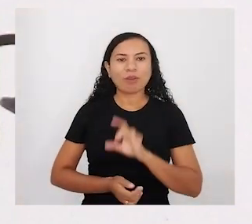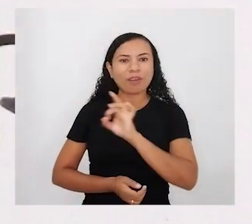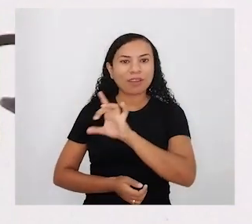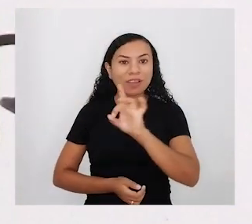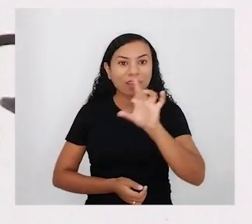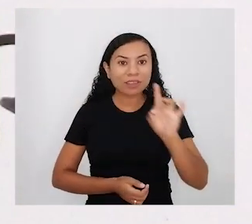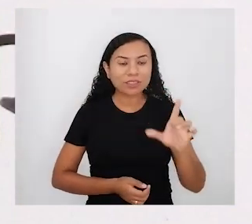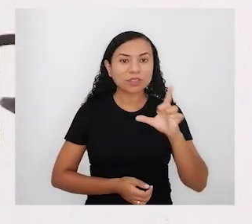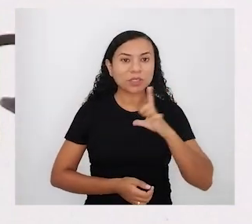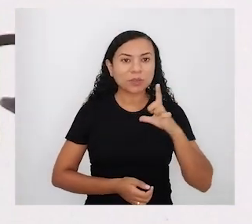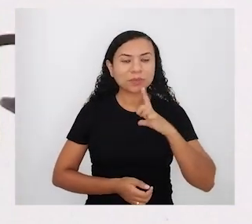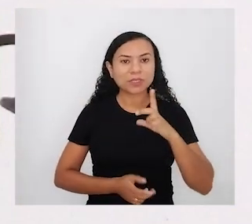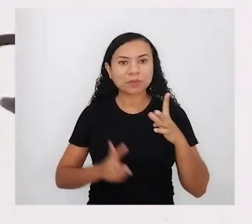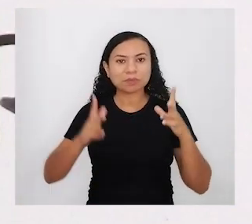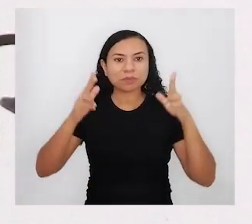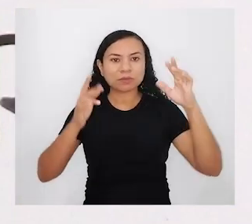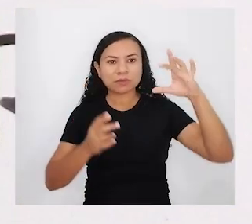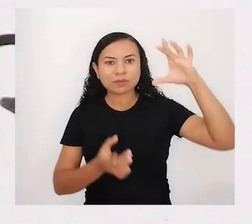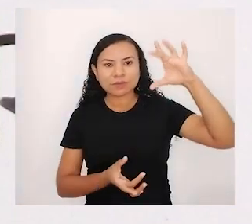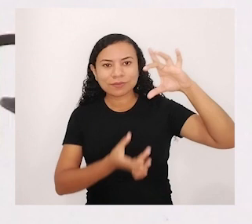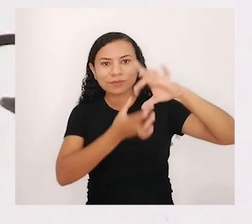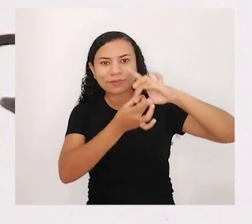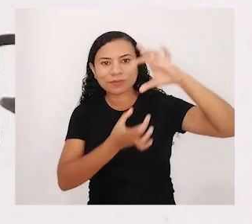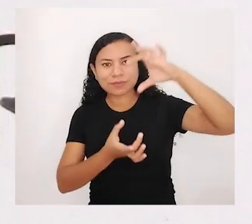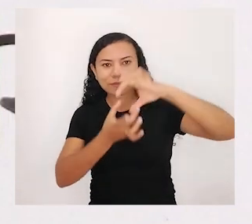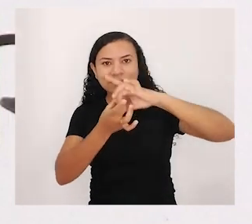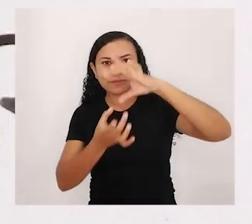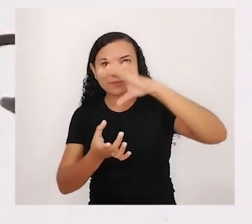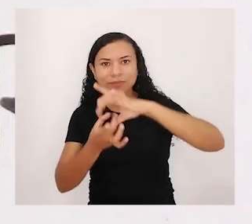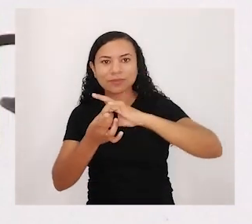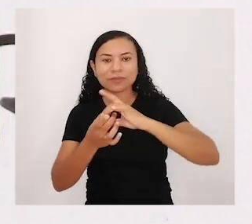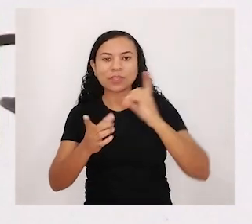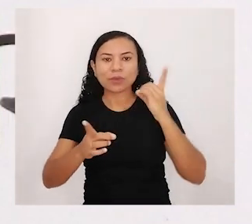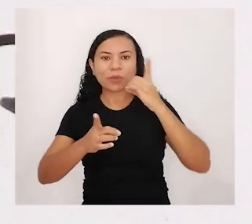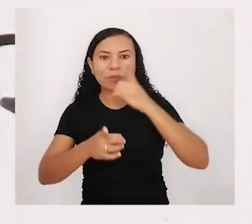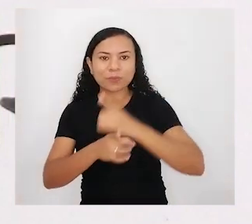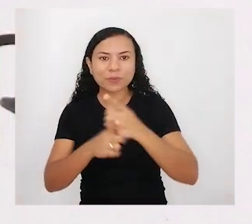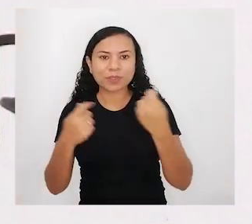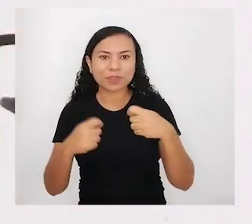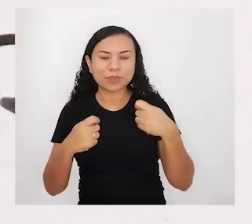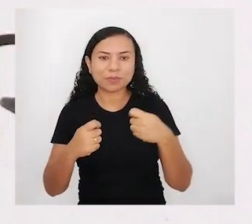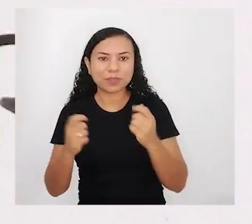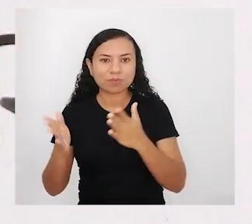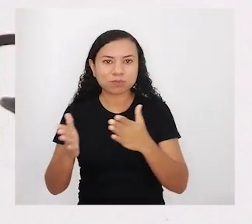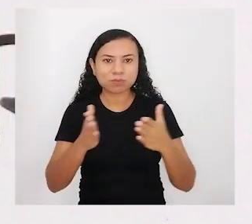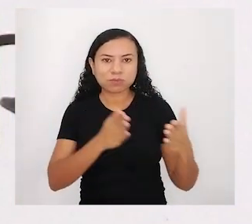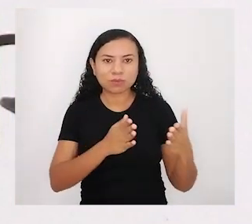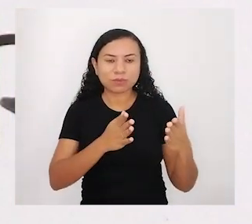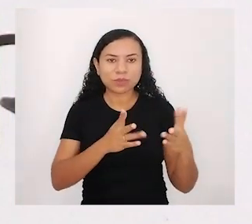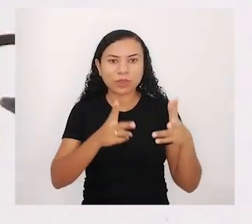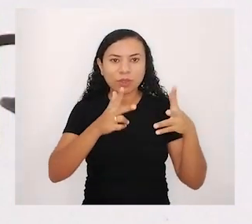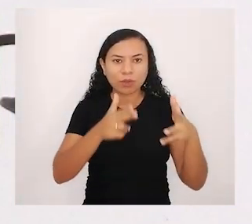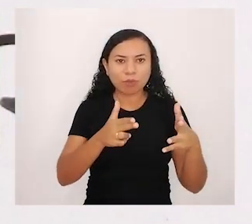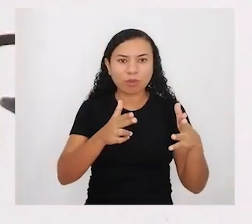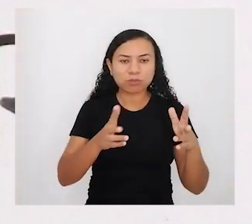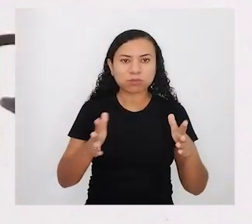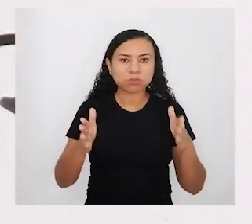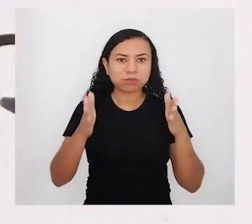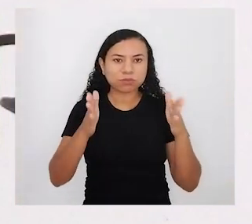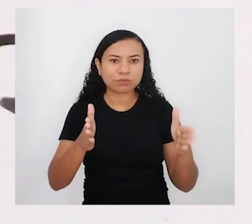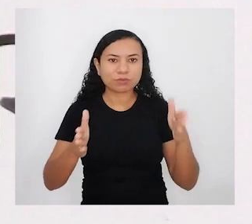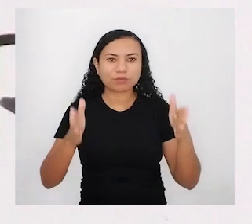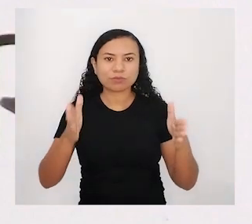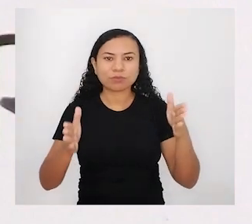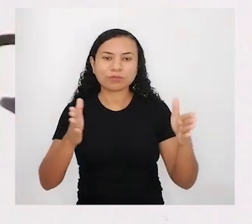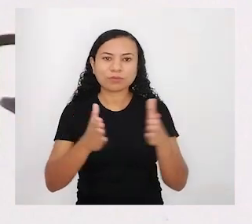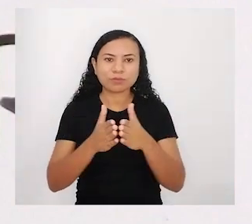se liga e corta uma sequência diferente. A gente só precisa encontrar aquela que usa uma sequência que está presente no pedaço de